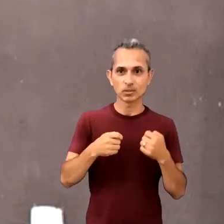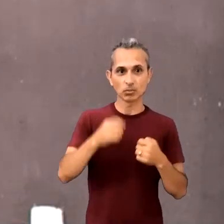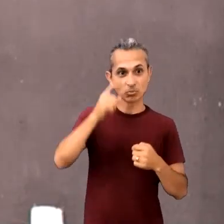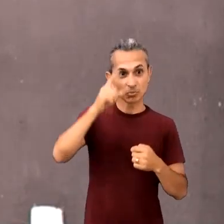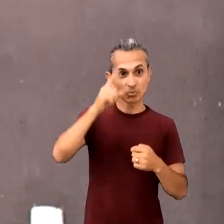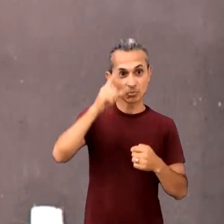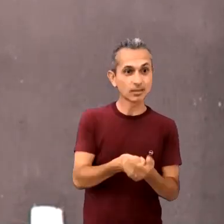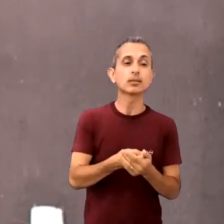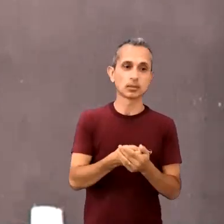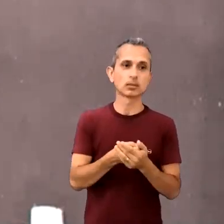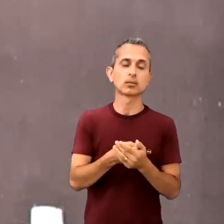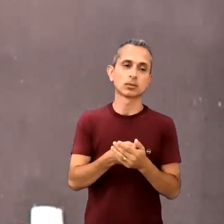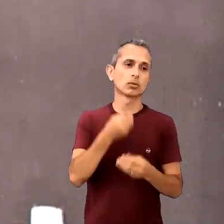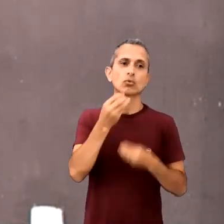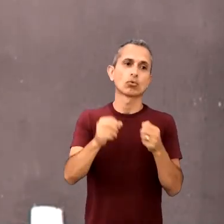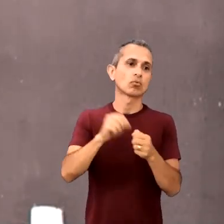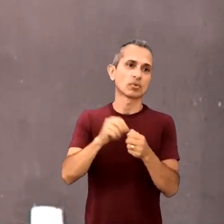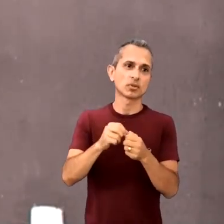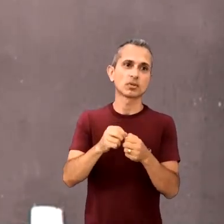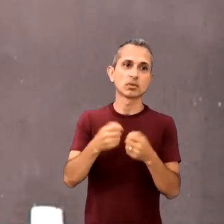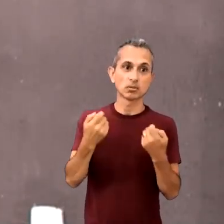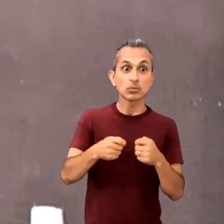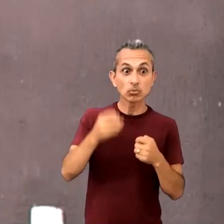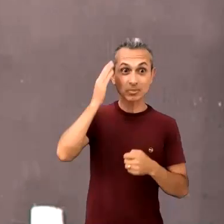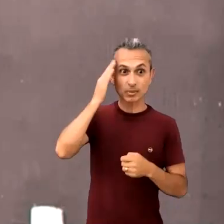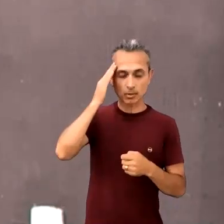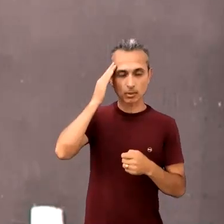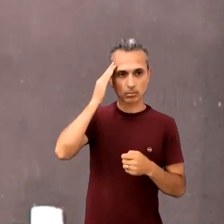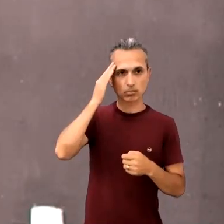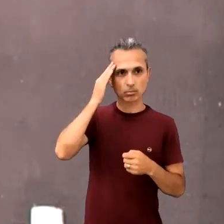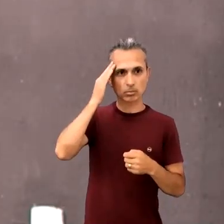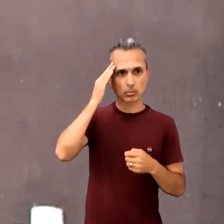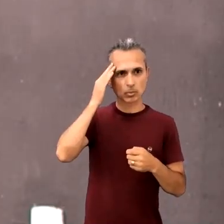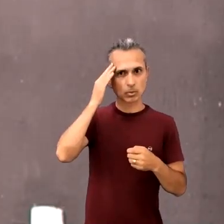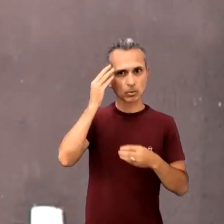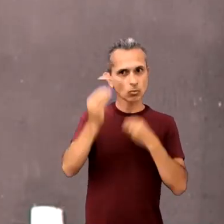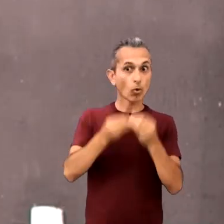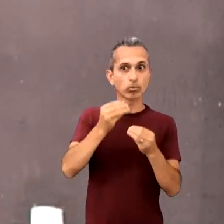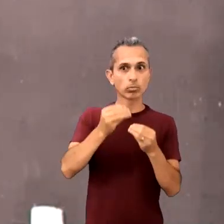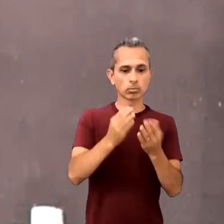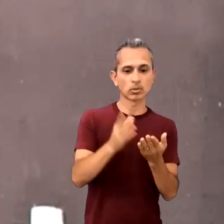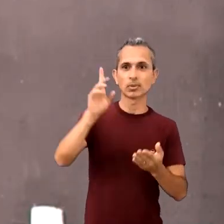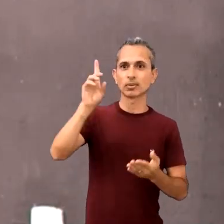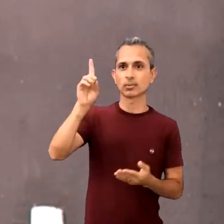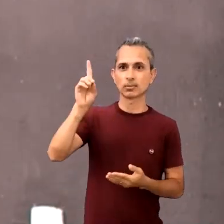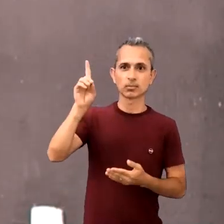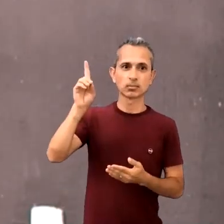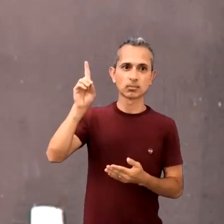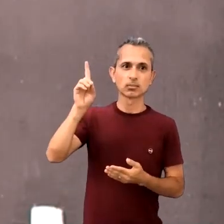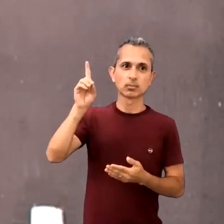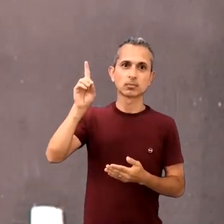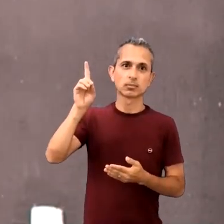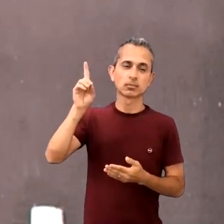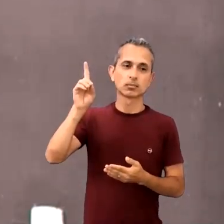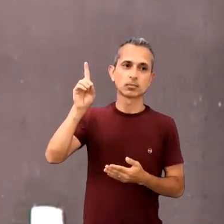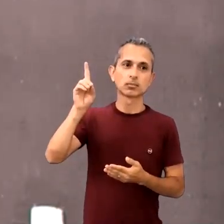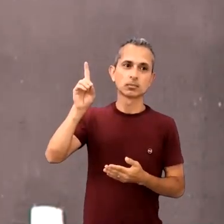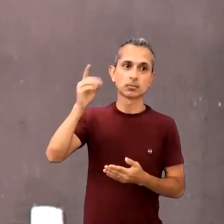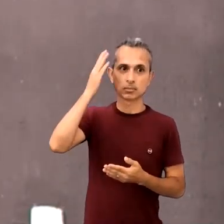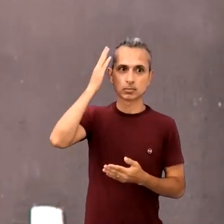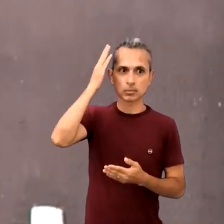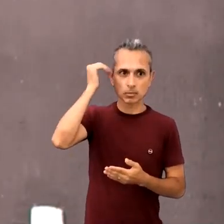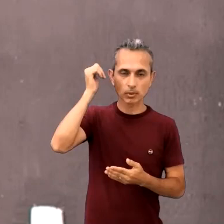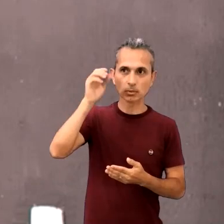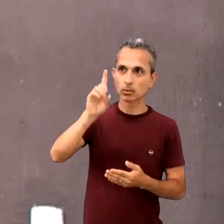nós precisamos passar a essa decisão pelo filtro da palavra de Deus, sabendo o que Deus